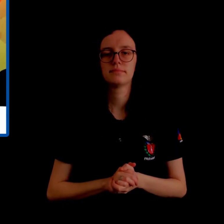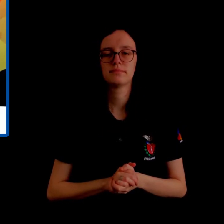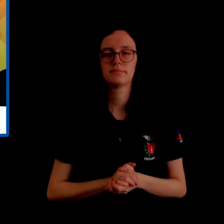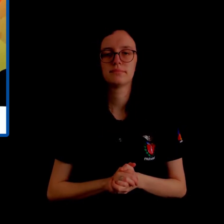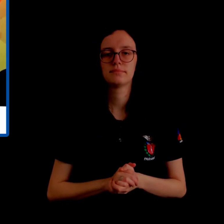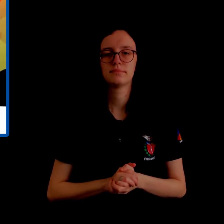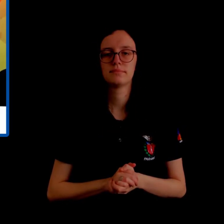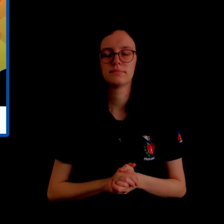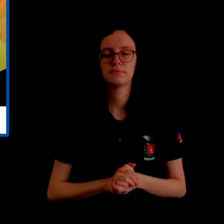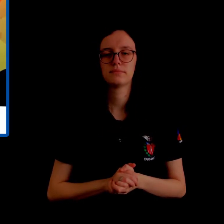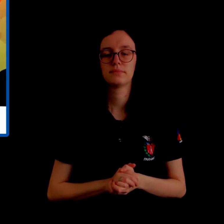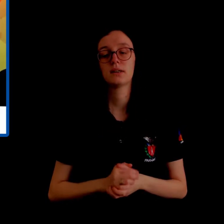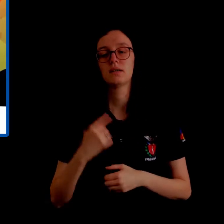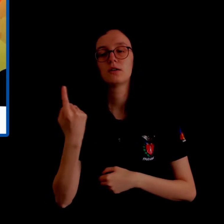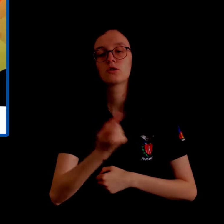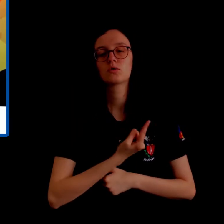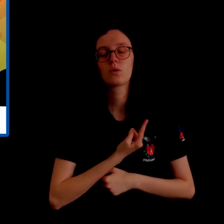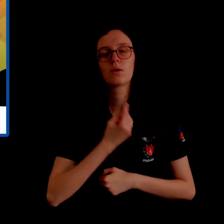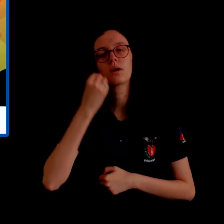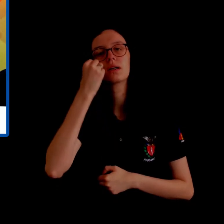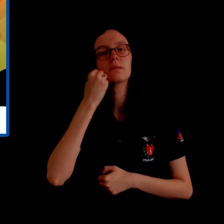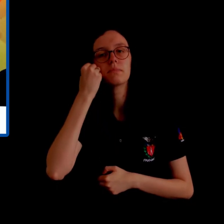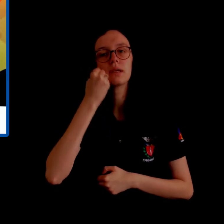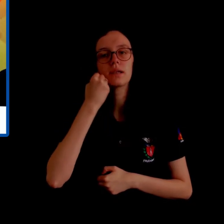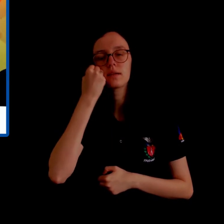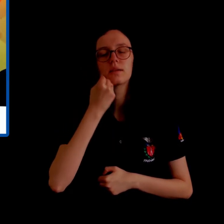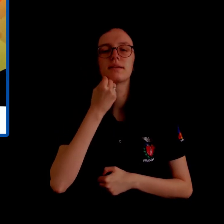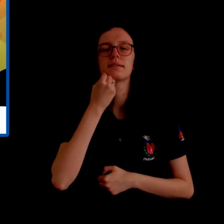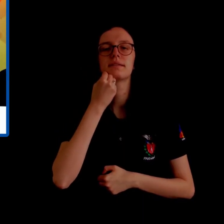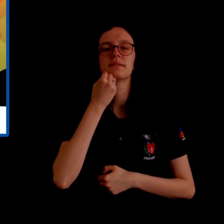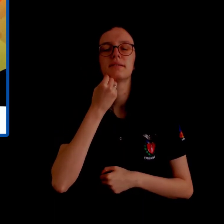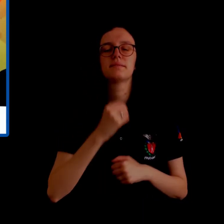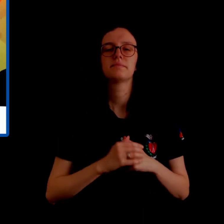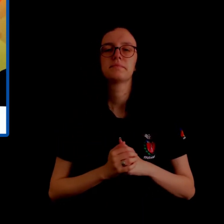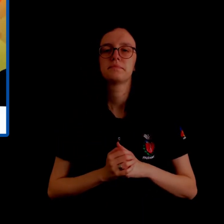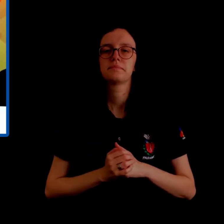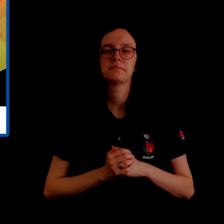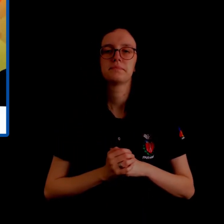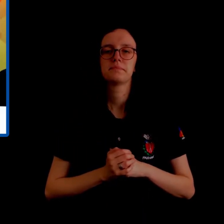A nossa experiência, tá, de